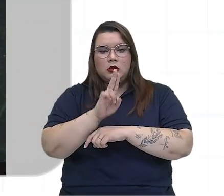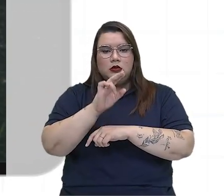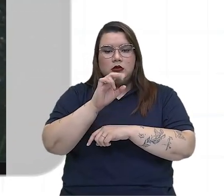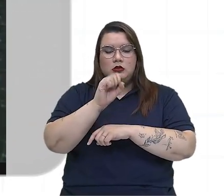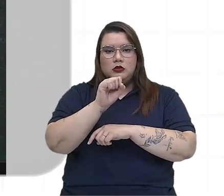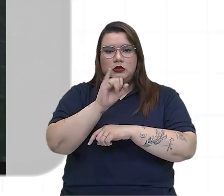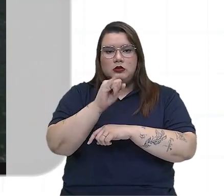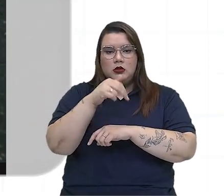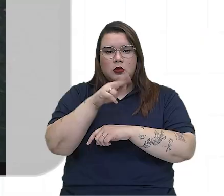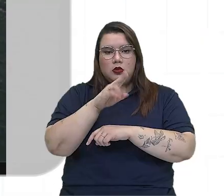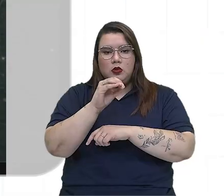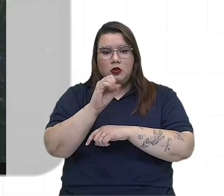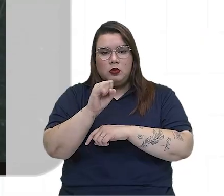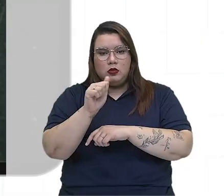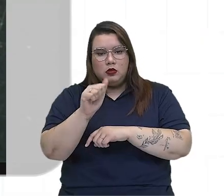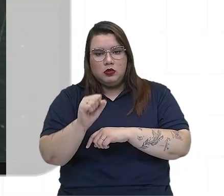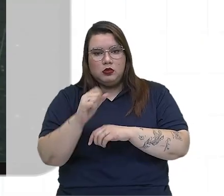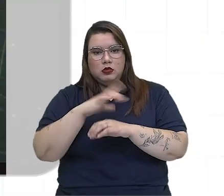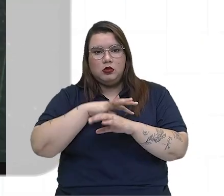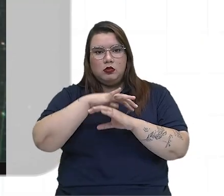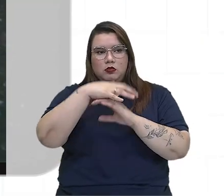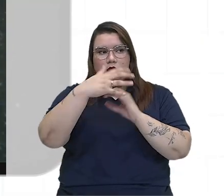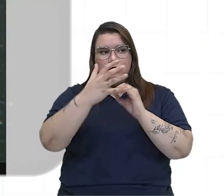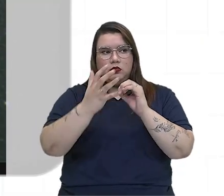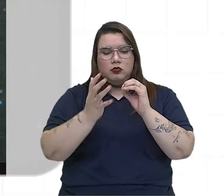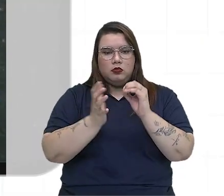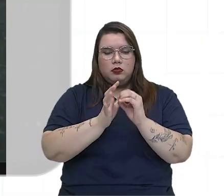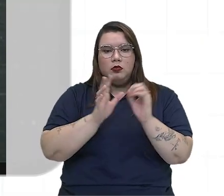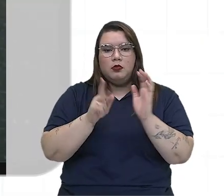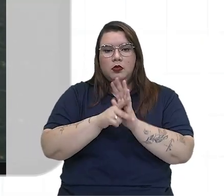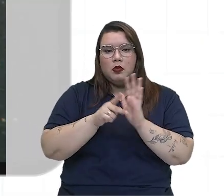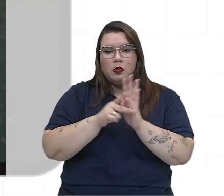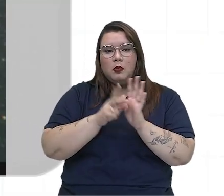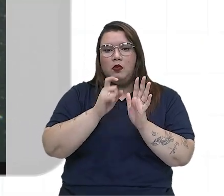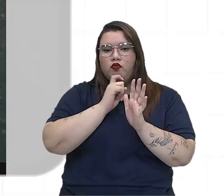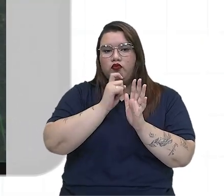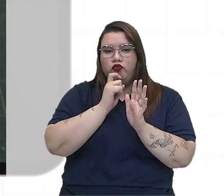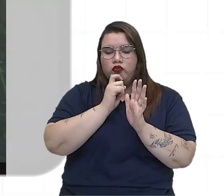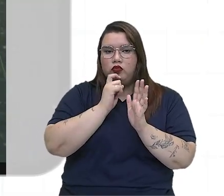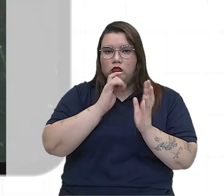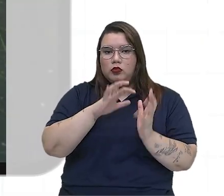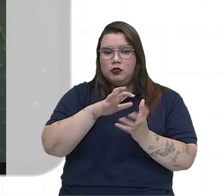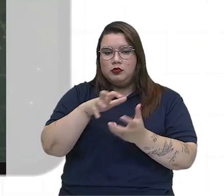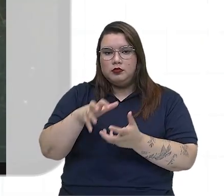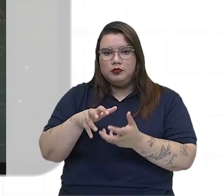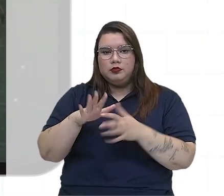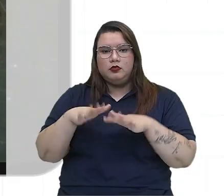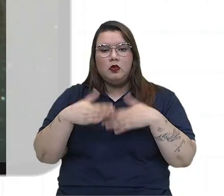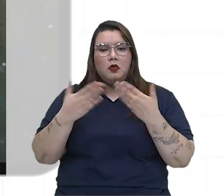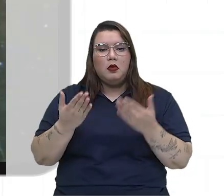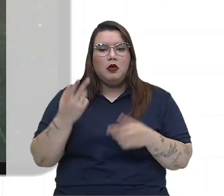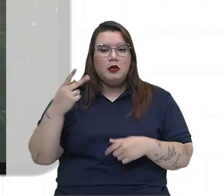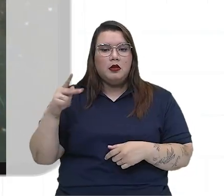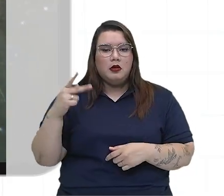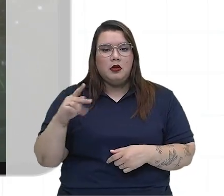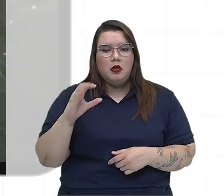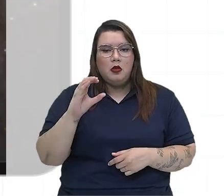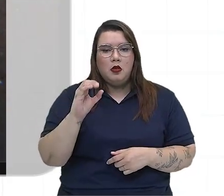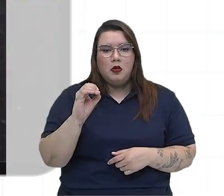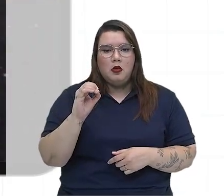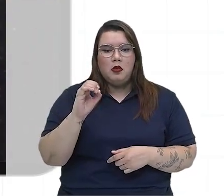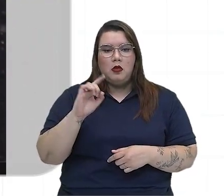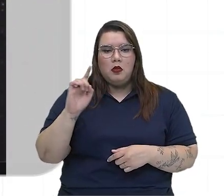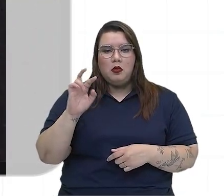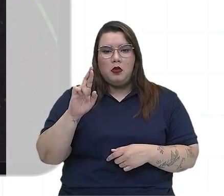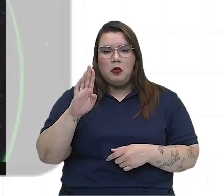sinuosas. É formada pela concentração da crosta durante o resfriamento do planeta. Vamos ver a órbita